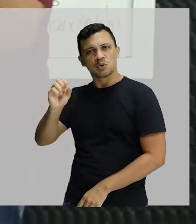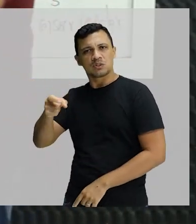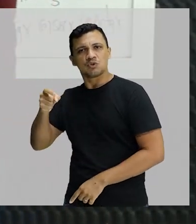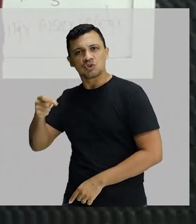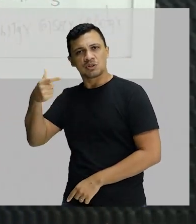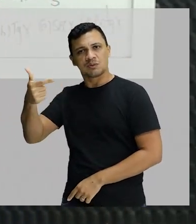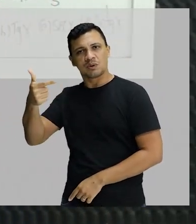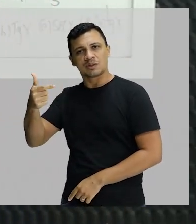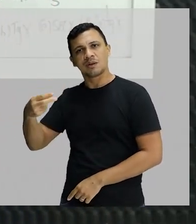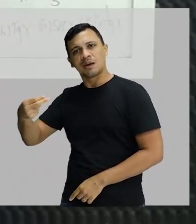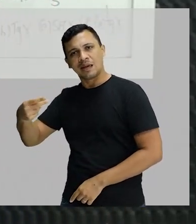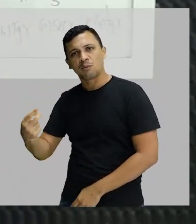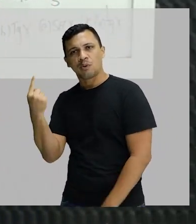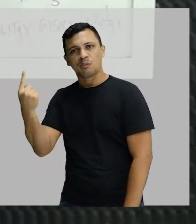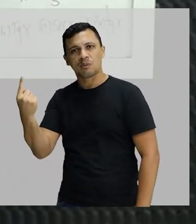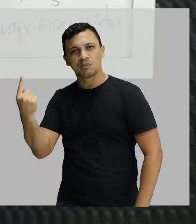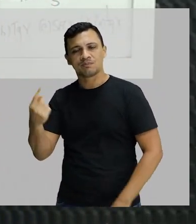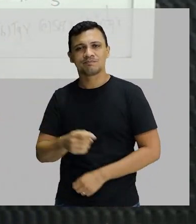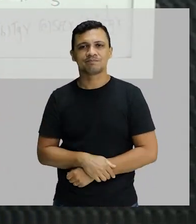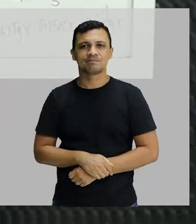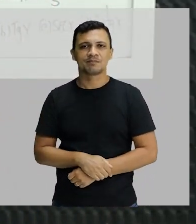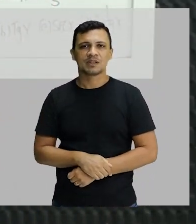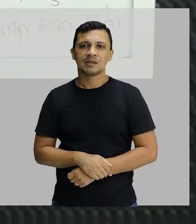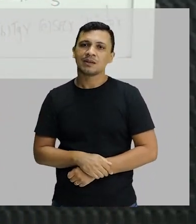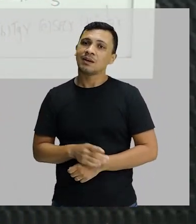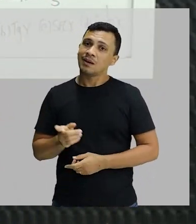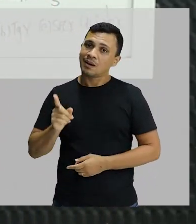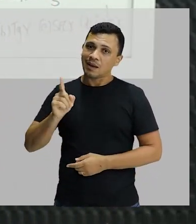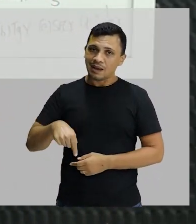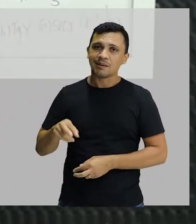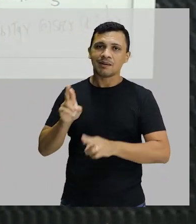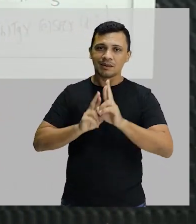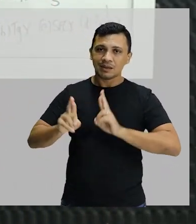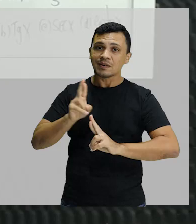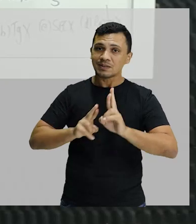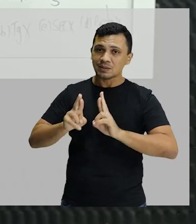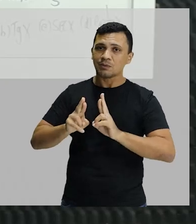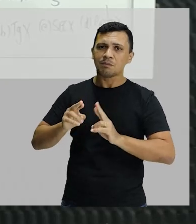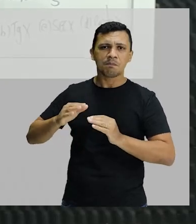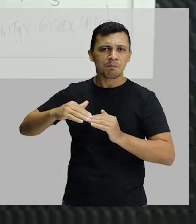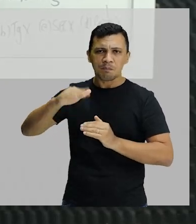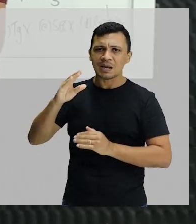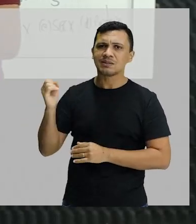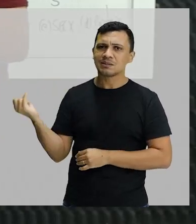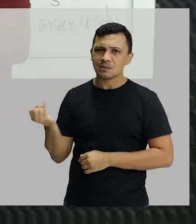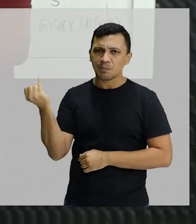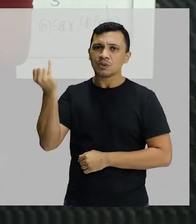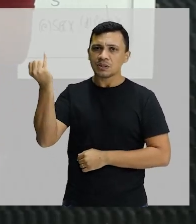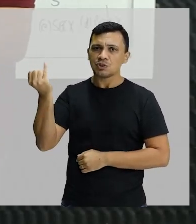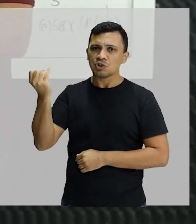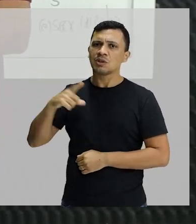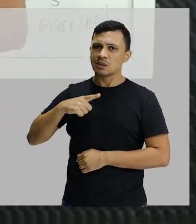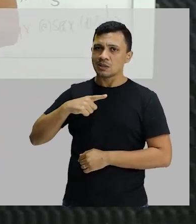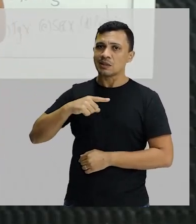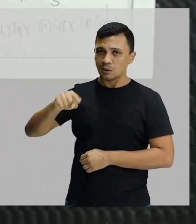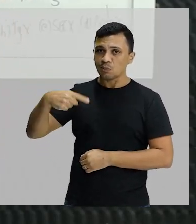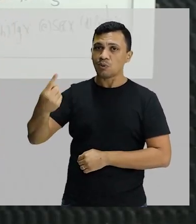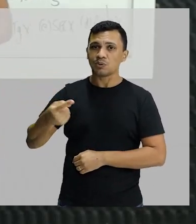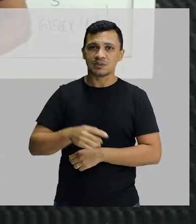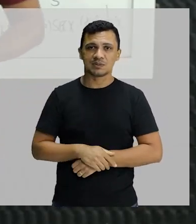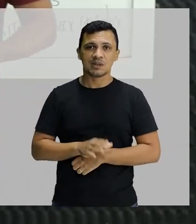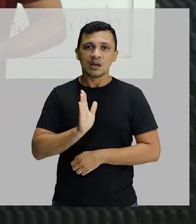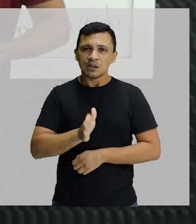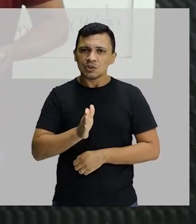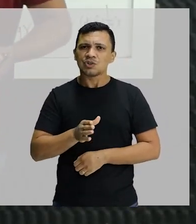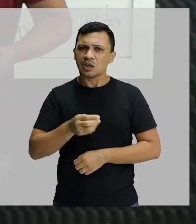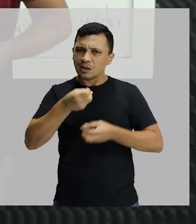Só que além dessa, que é a relação fundamental, existem outras. Tá? E aí a gente até já comentou